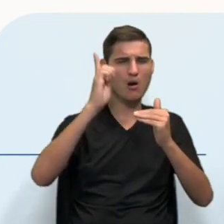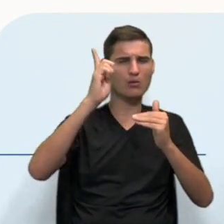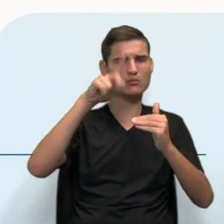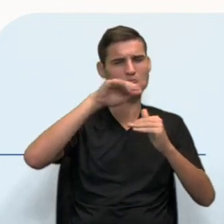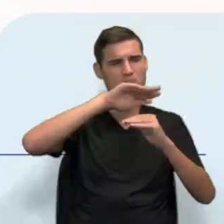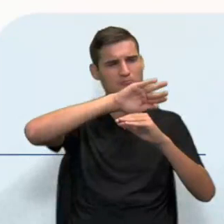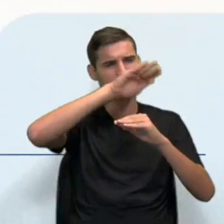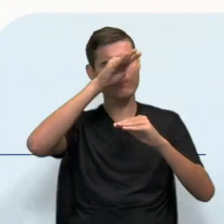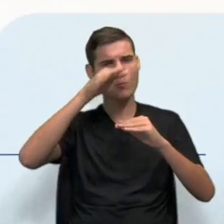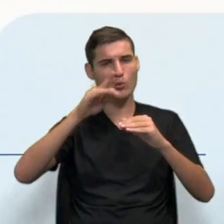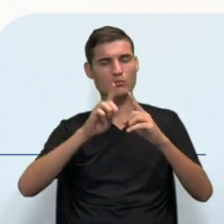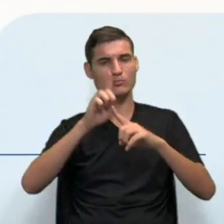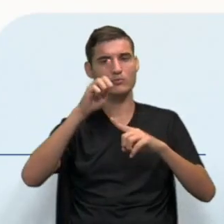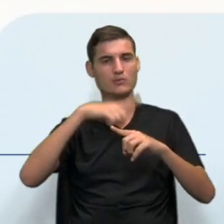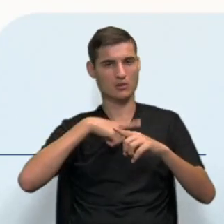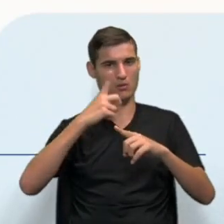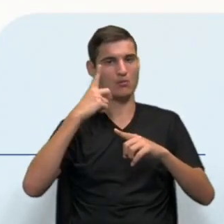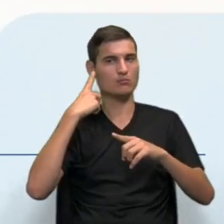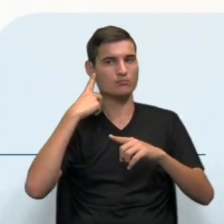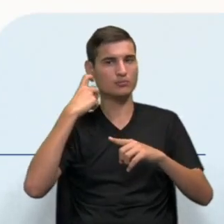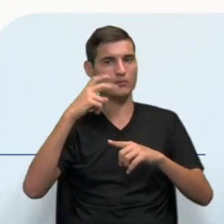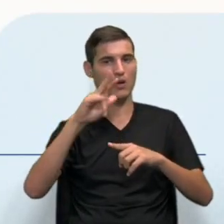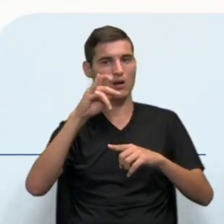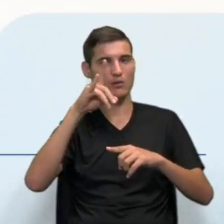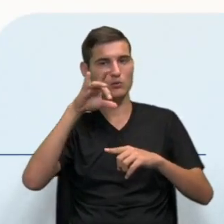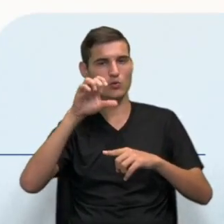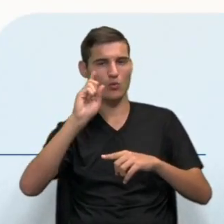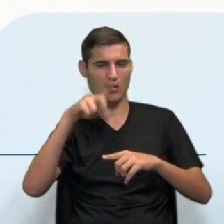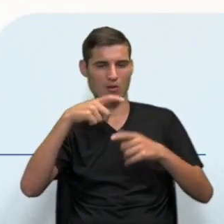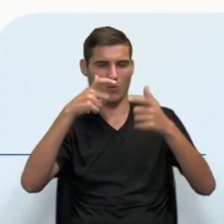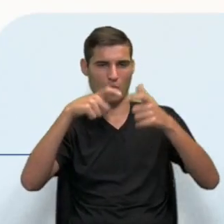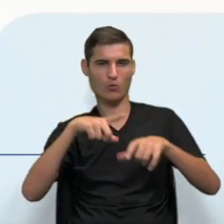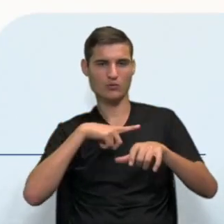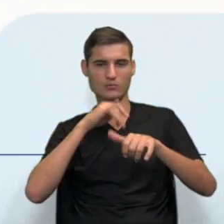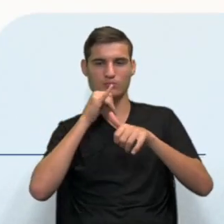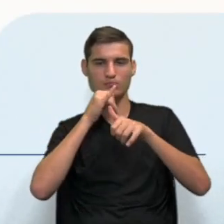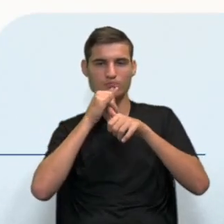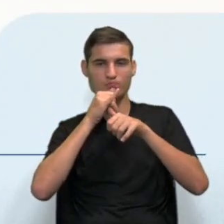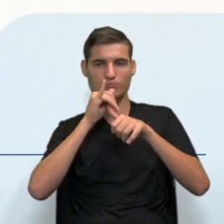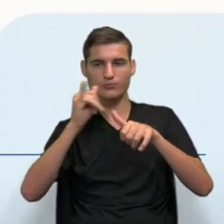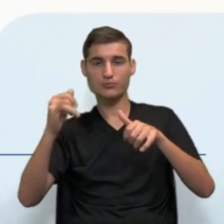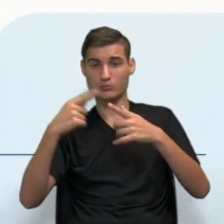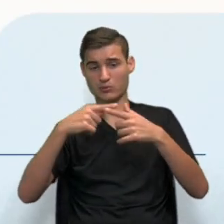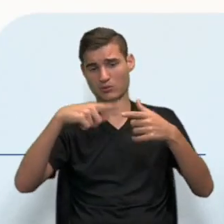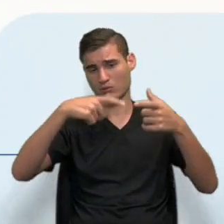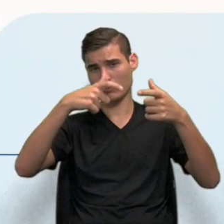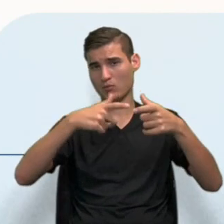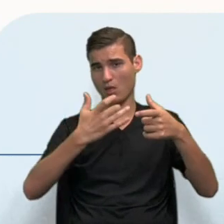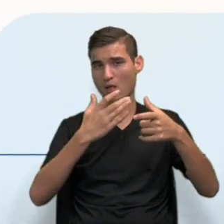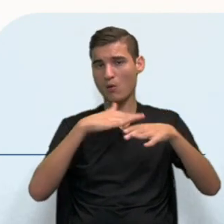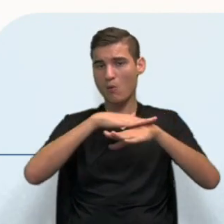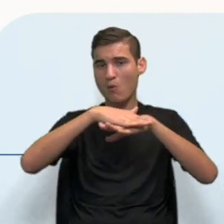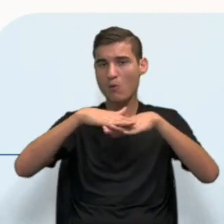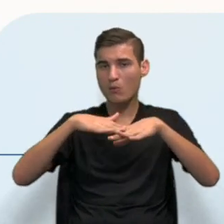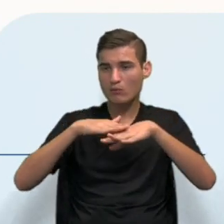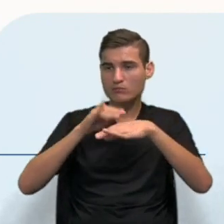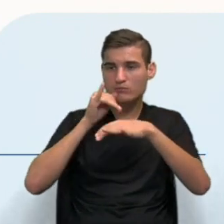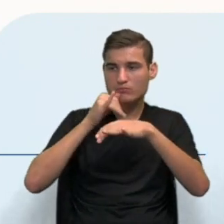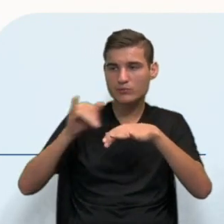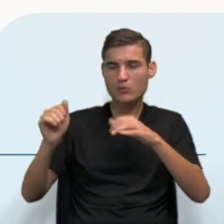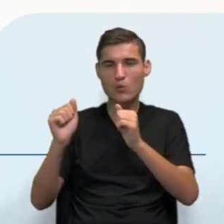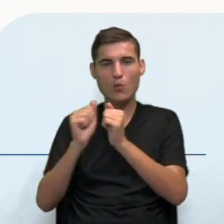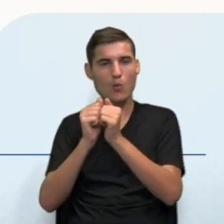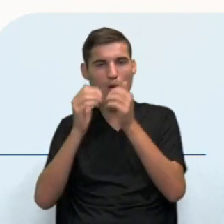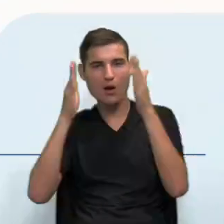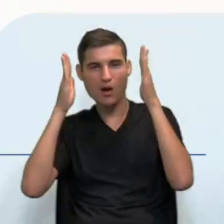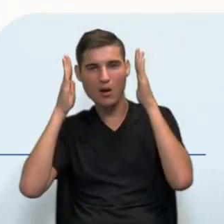menos um rádio na matriz, ou seja, tem que ter um transmissor lá na central, porque ela quer se comunicar com os caminhões, e um receptor